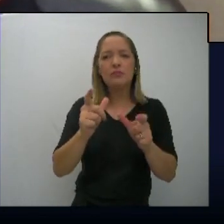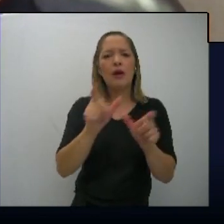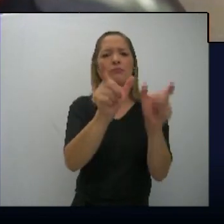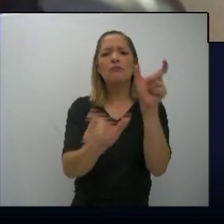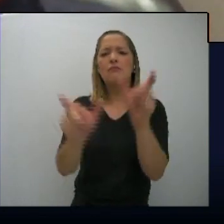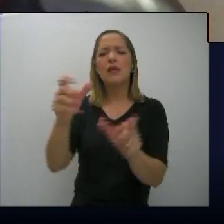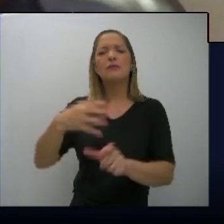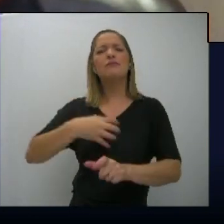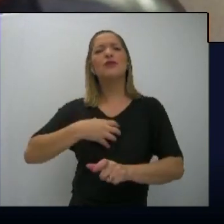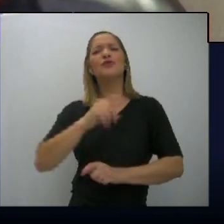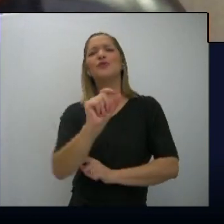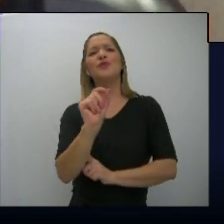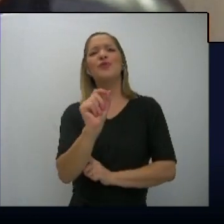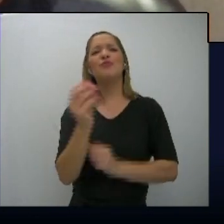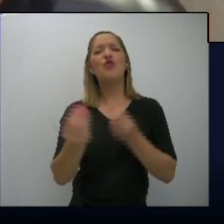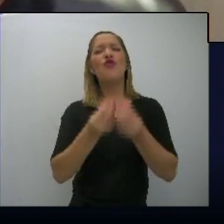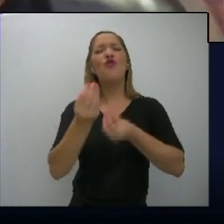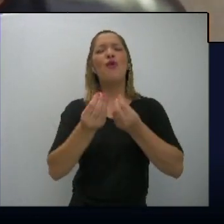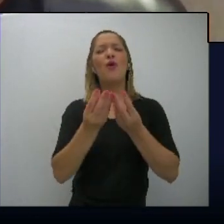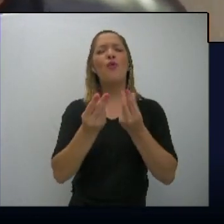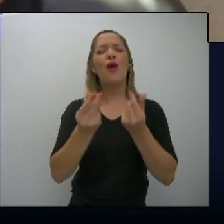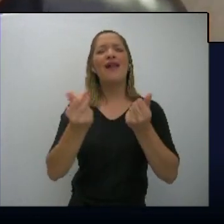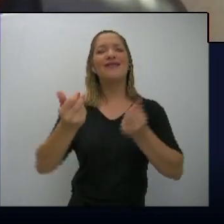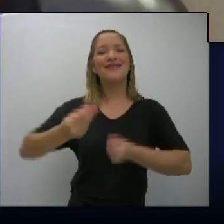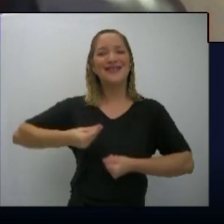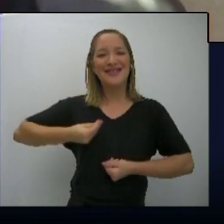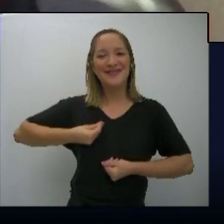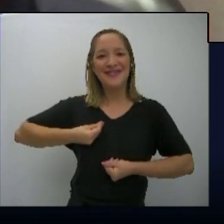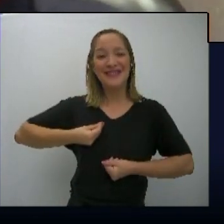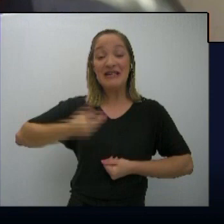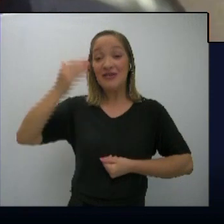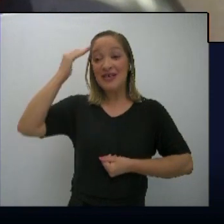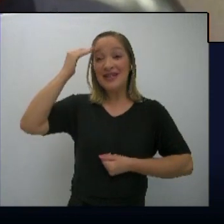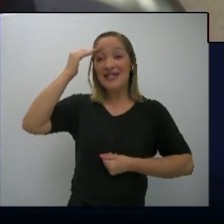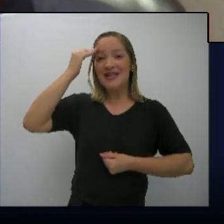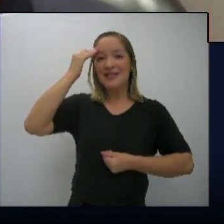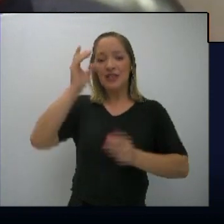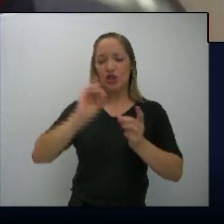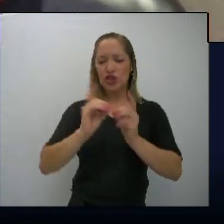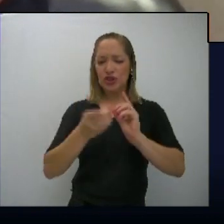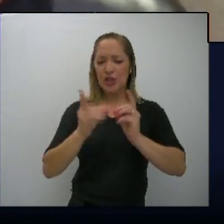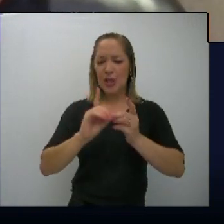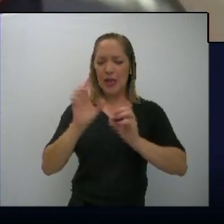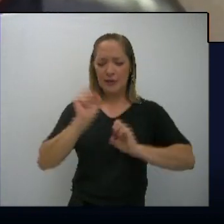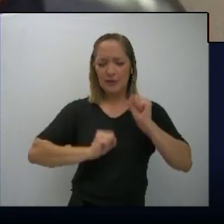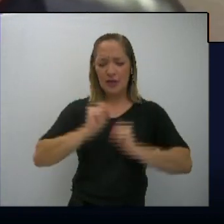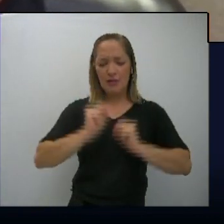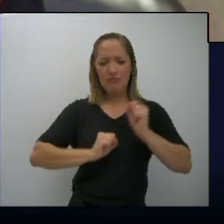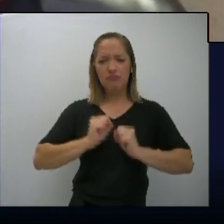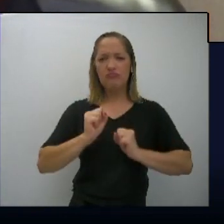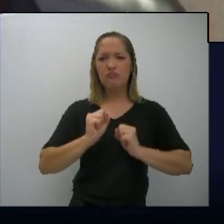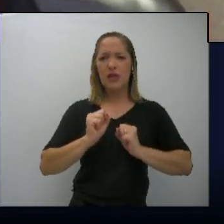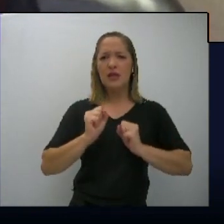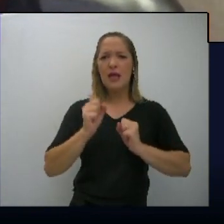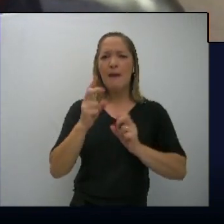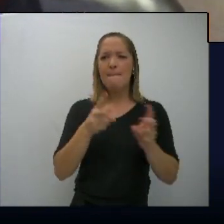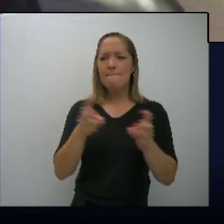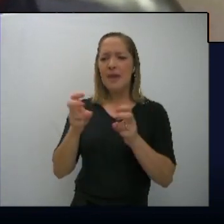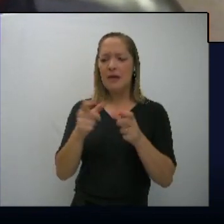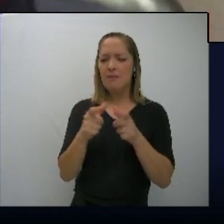se sentindo com muito mais qualidade de vida então assim quando a gente entende a dinâmica da empresa né E ver que a maior parte das pessoas